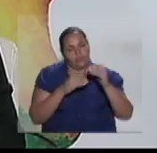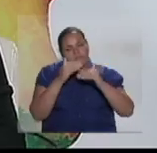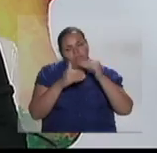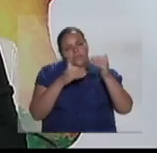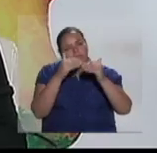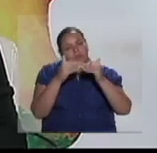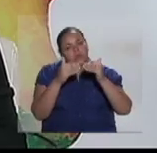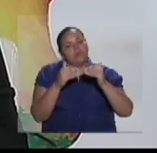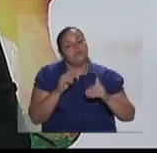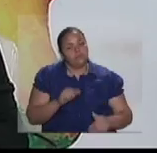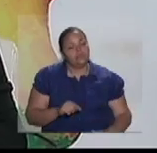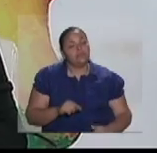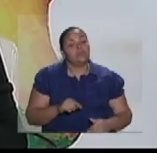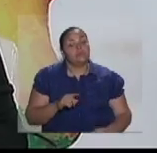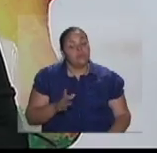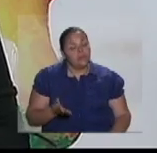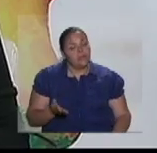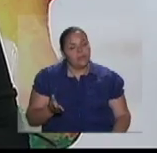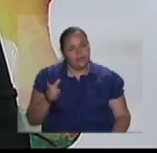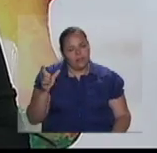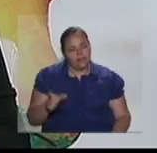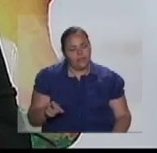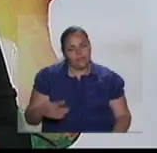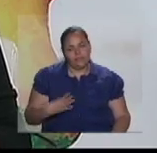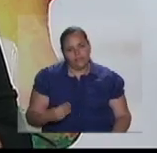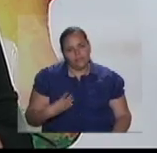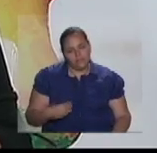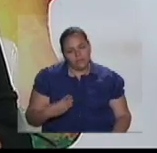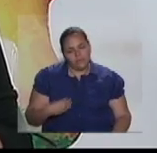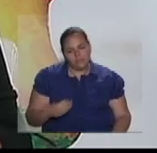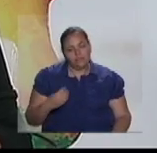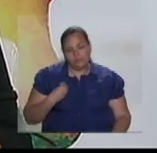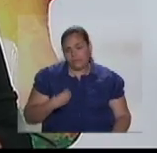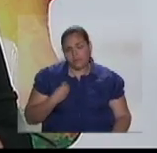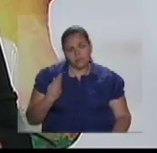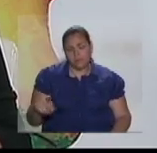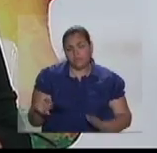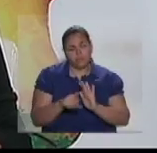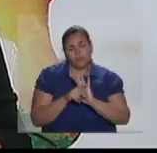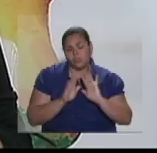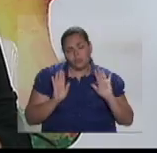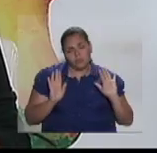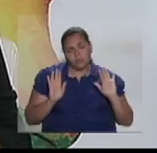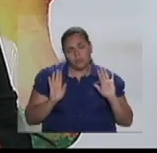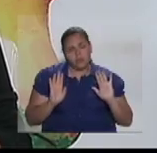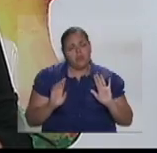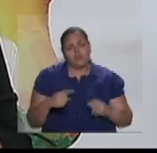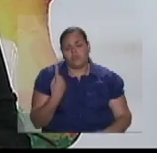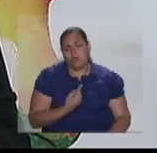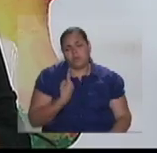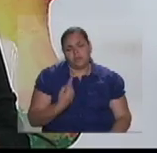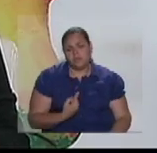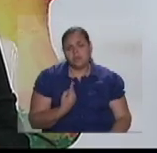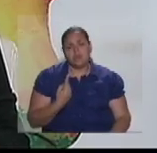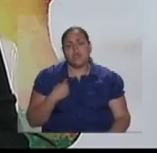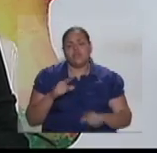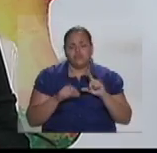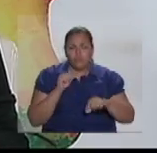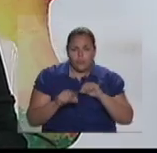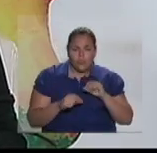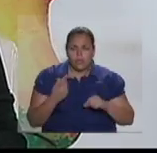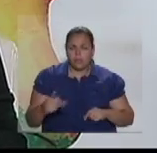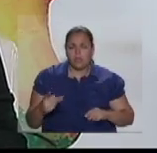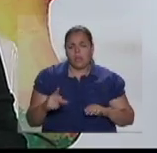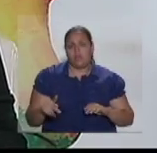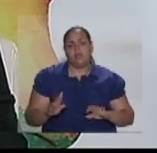do desenvolvimento que eles partam para a vida deles, né? Que eles comecem a andar sozinhos, que eles